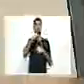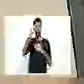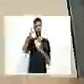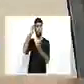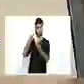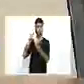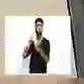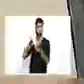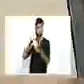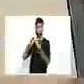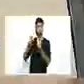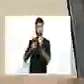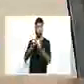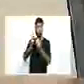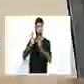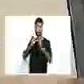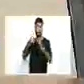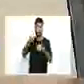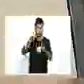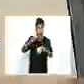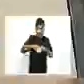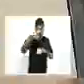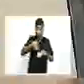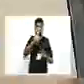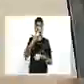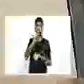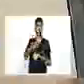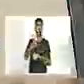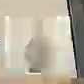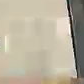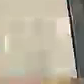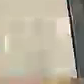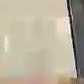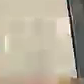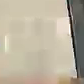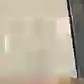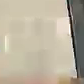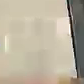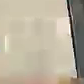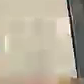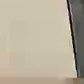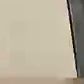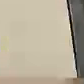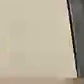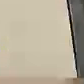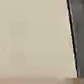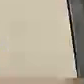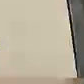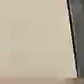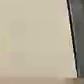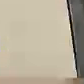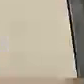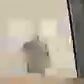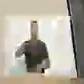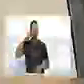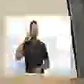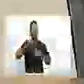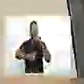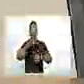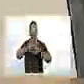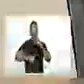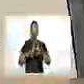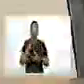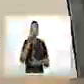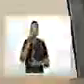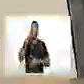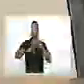com com o Sávio que não é o ideal isso não é mas com o quadro que a gente tem com os funcionários mas os funcionários são